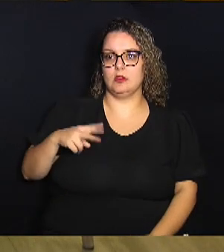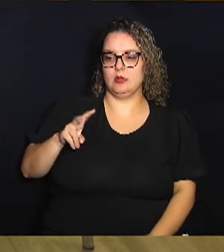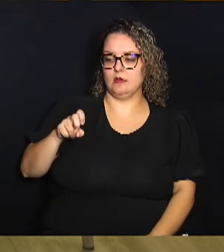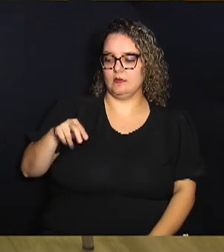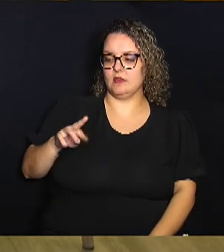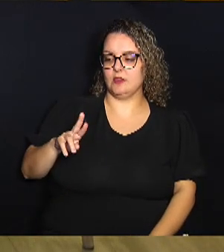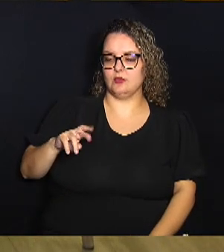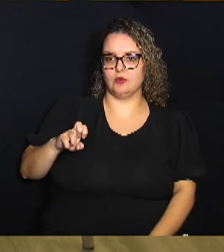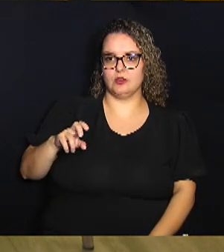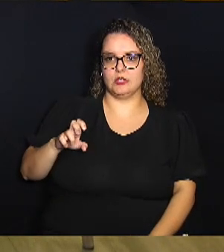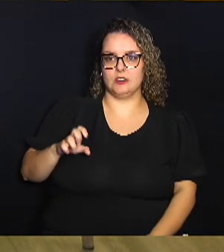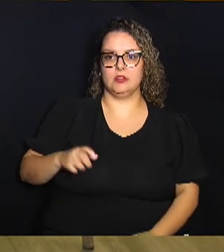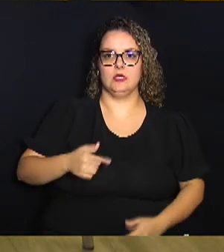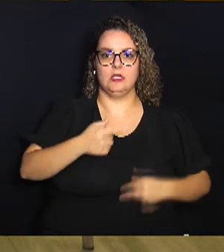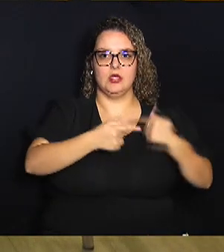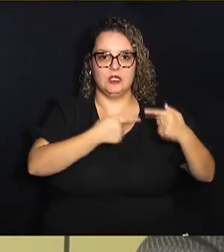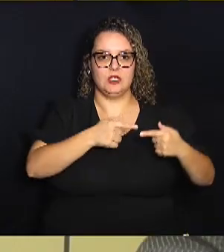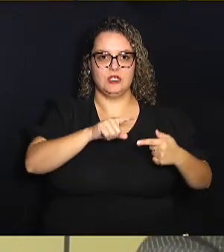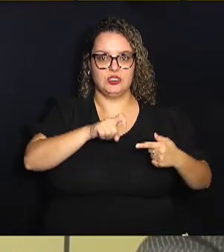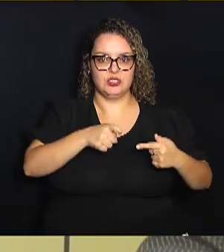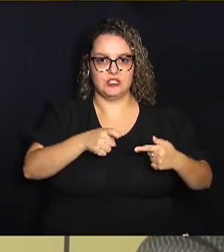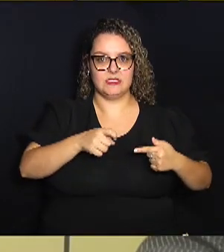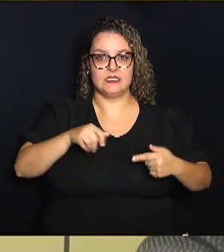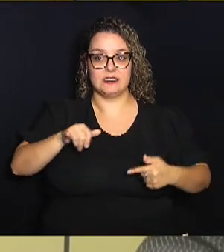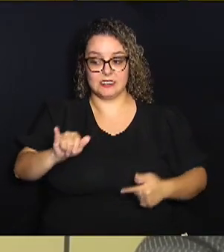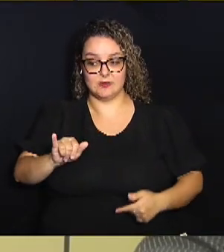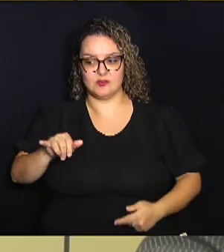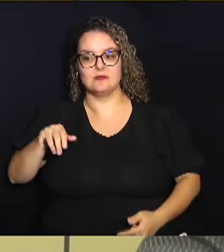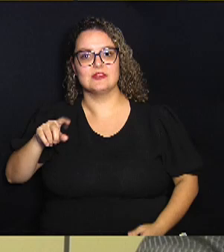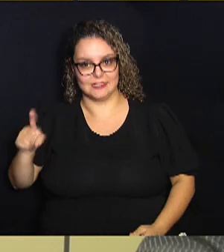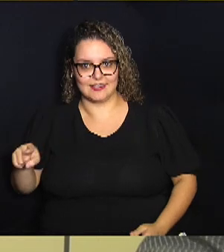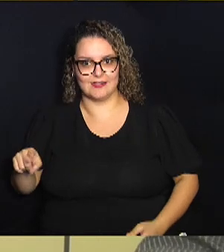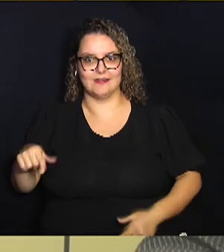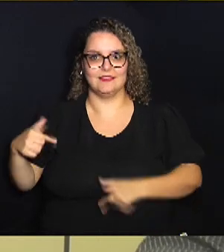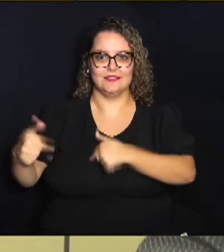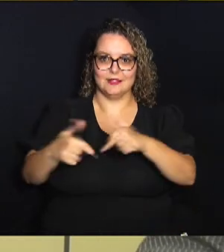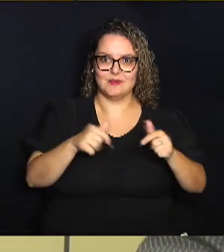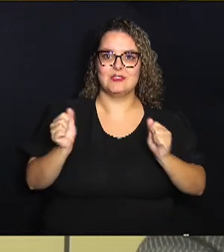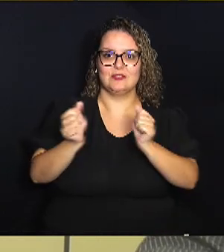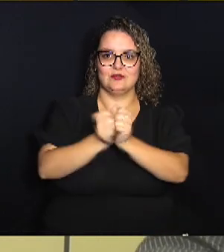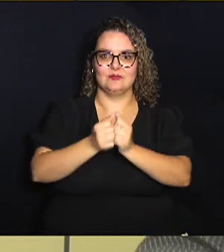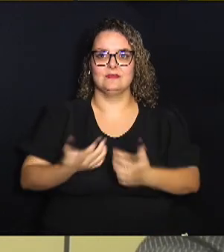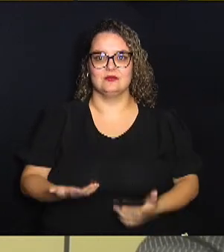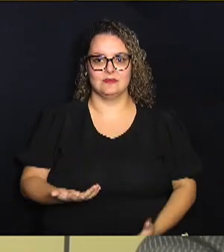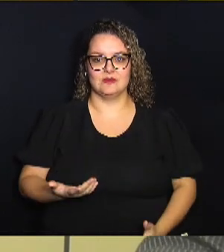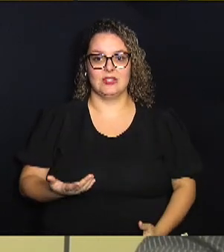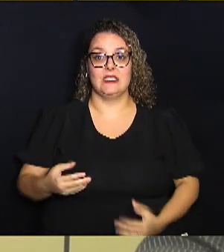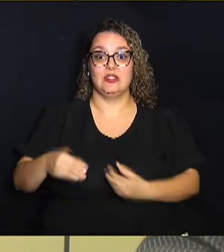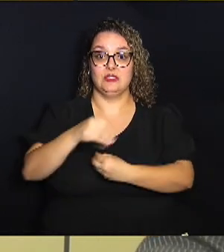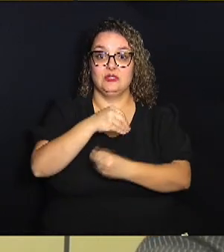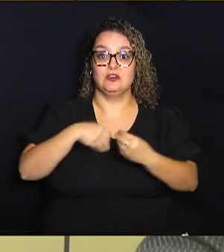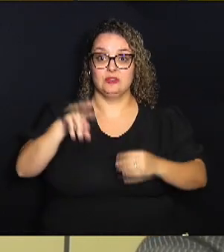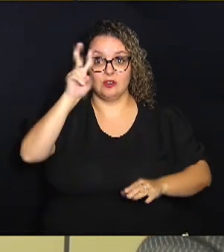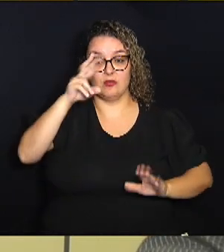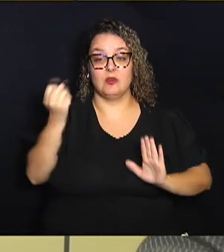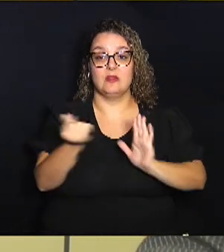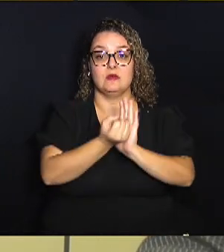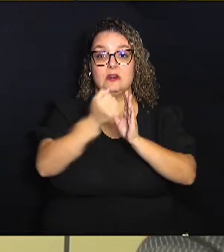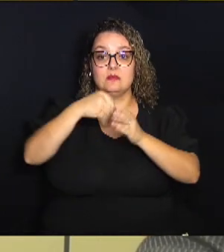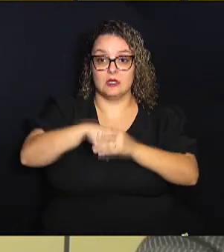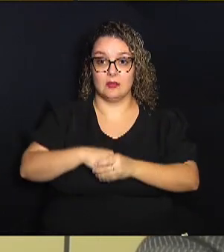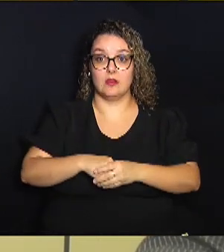ali a geração X, a Y e a Z trabalhando em conjunto, né? A gente sempre tem um legado nosso interno que é